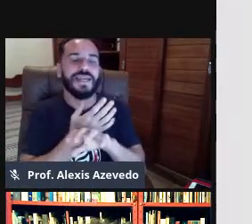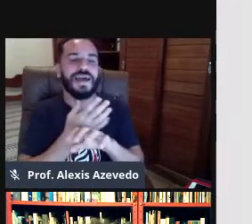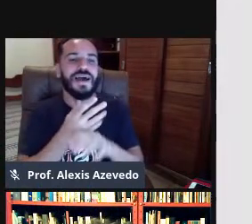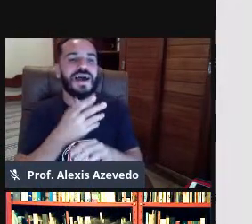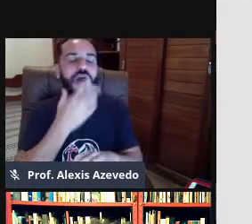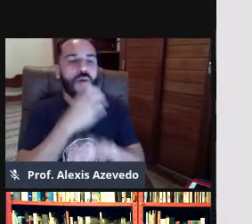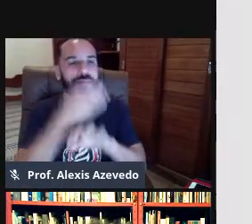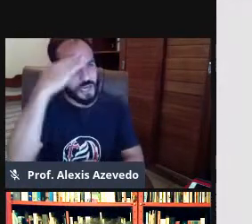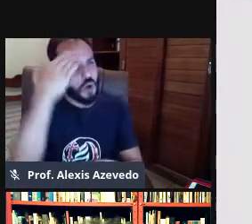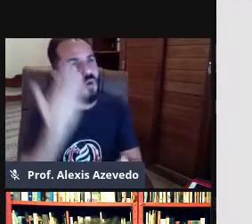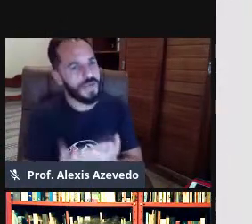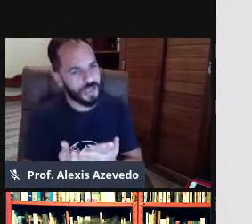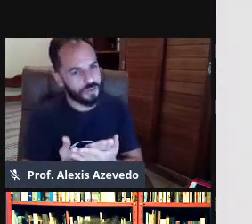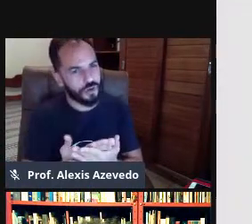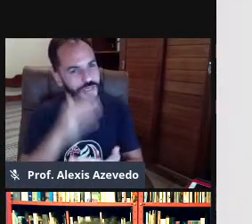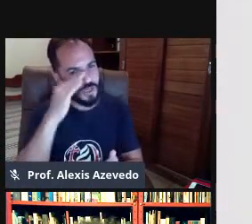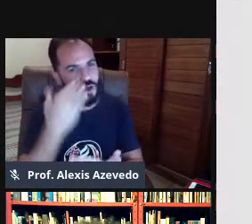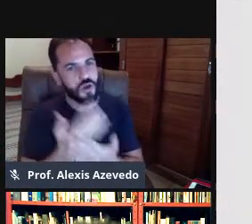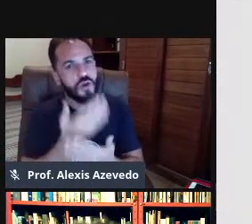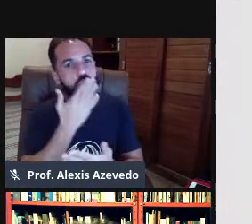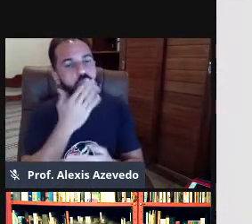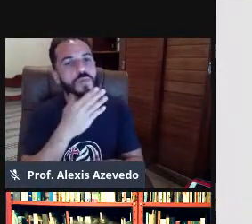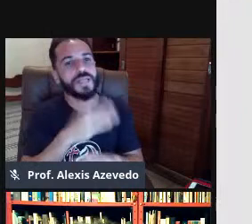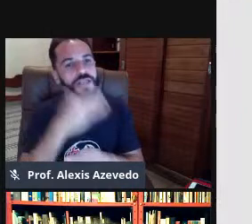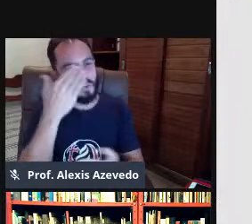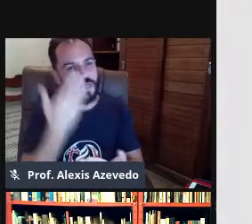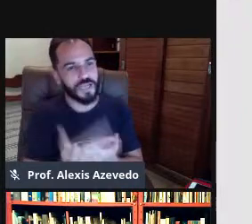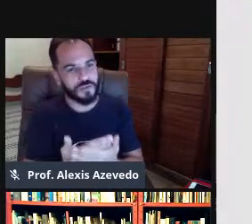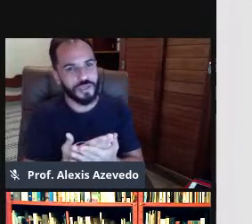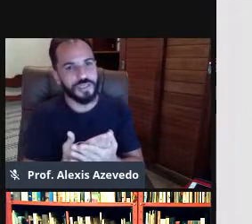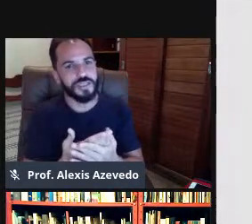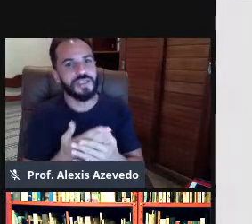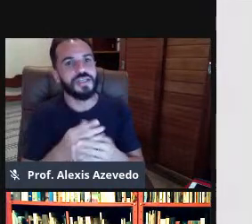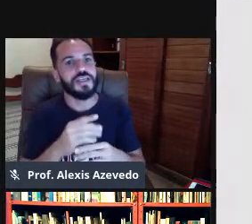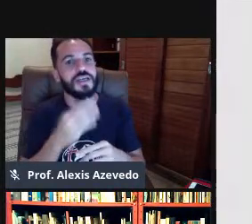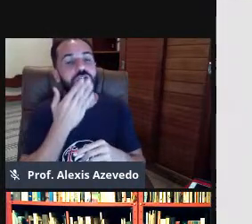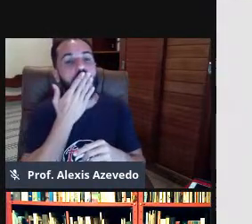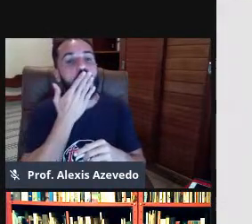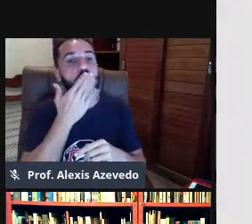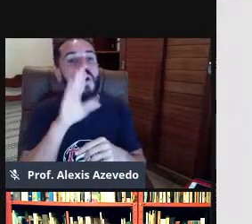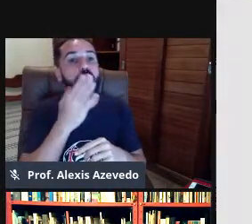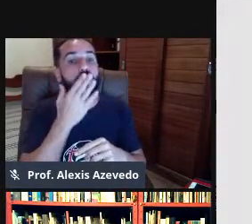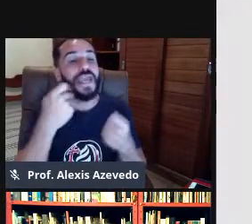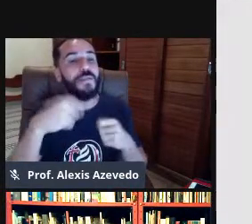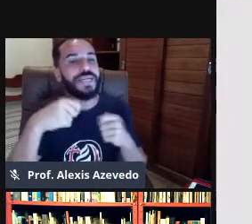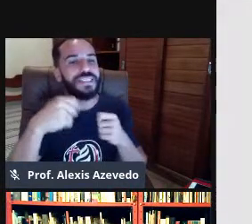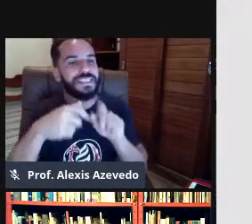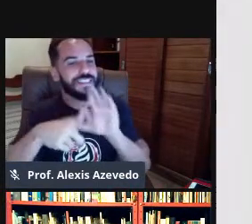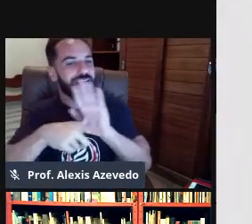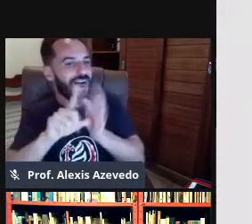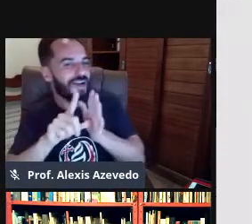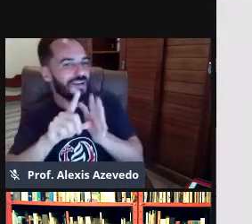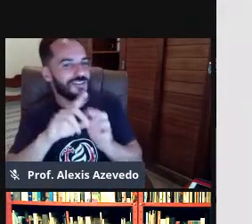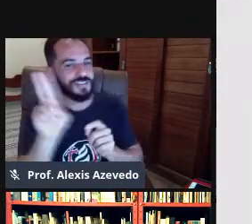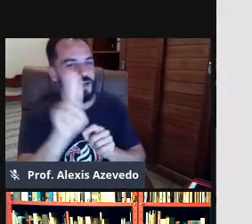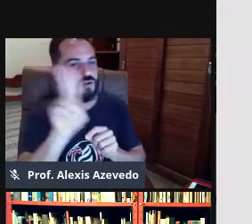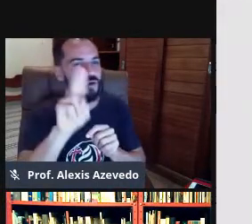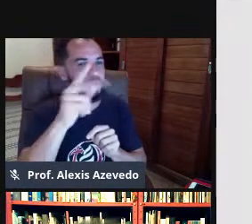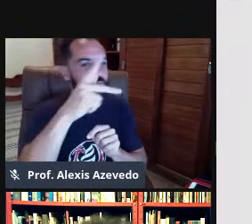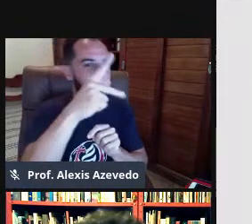que estão no currículo e seus pré-requisitos? Vocês vão perceber que são poucas as disciplinas que